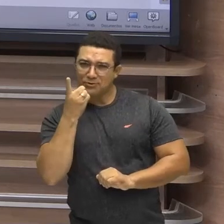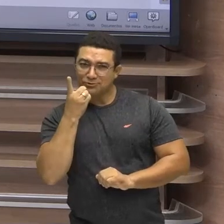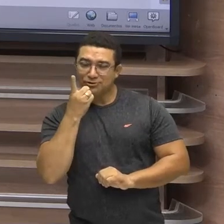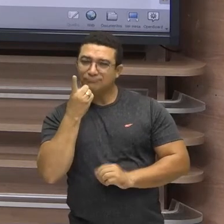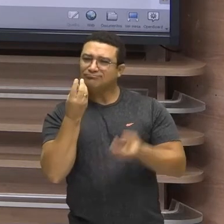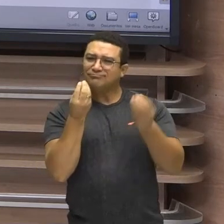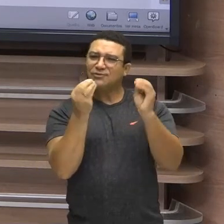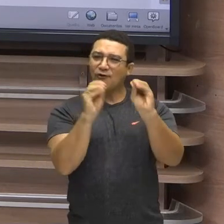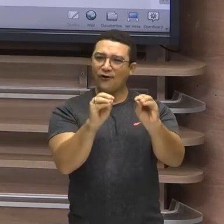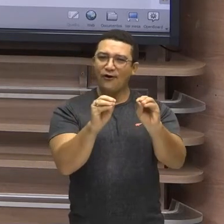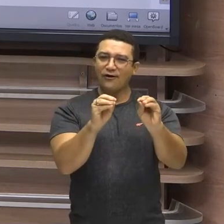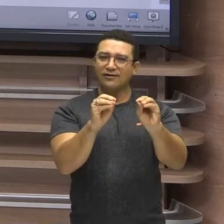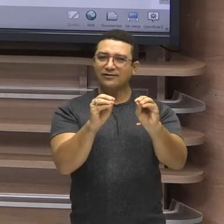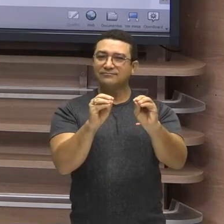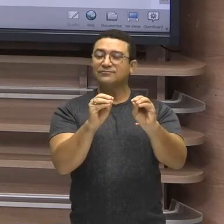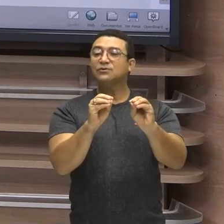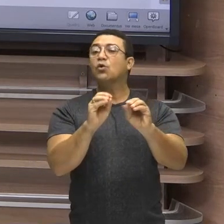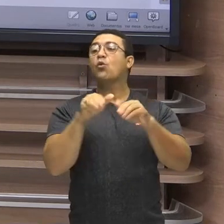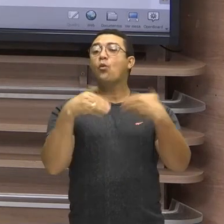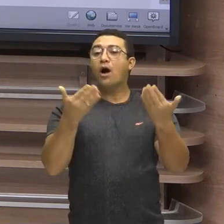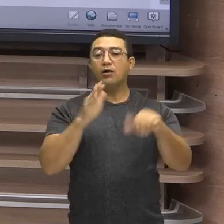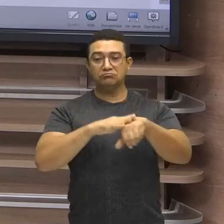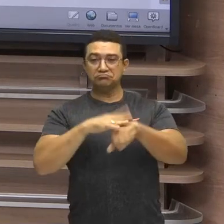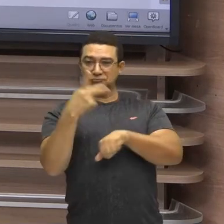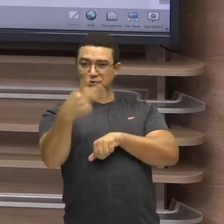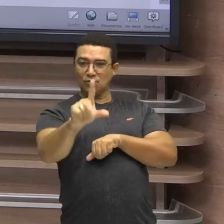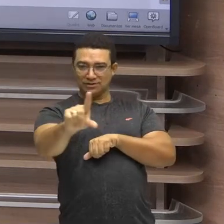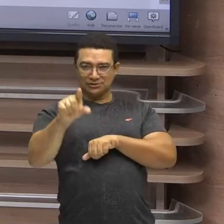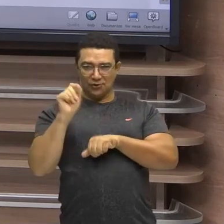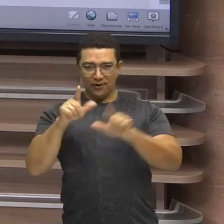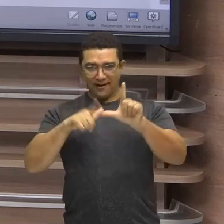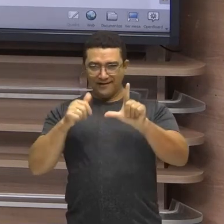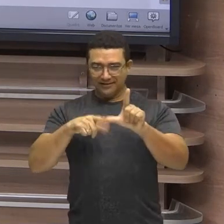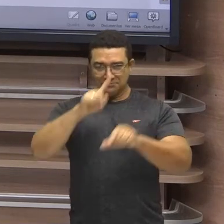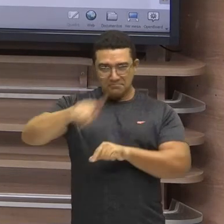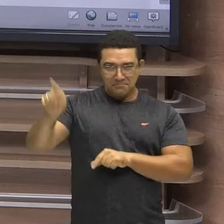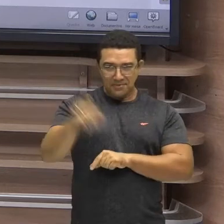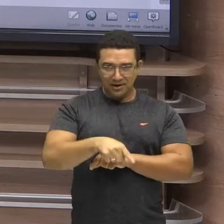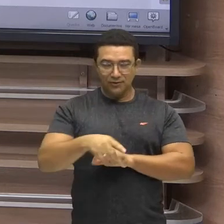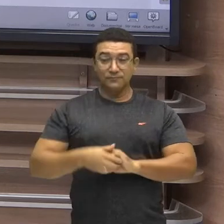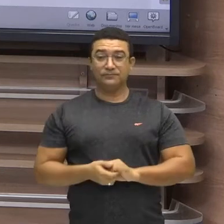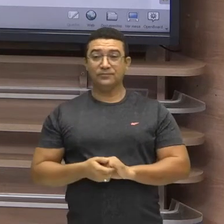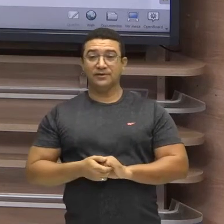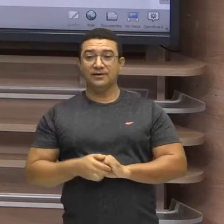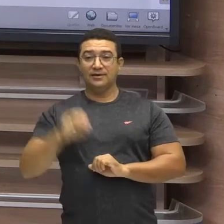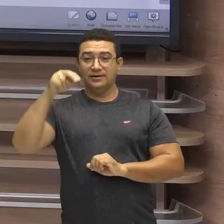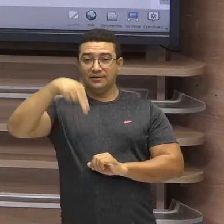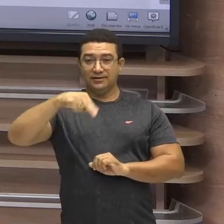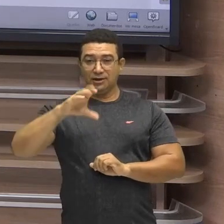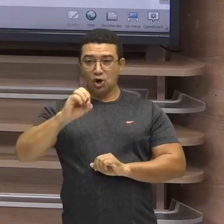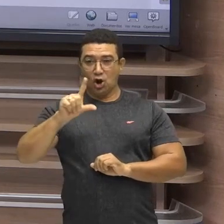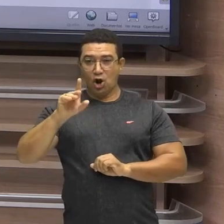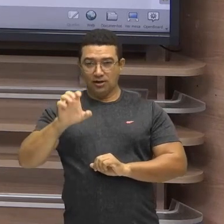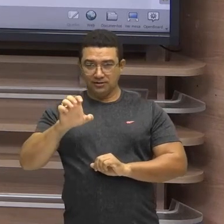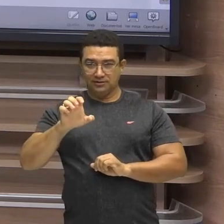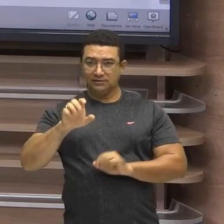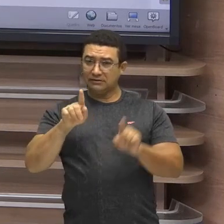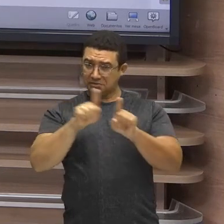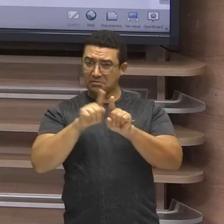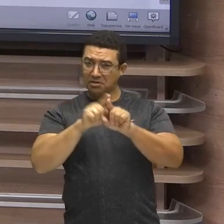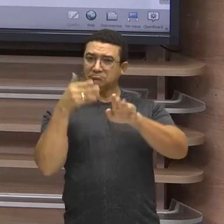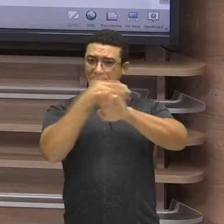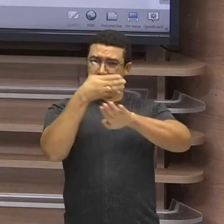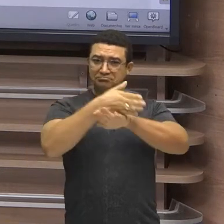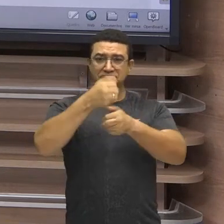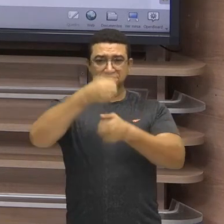aí a alternativa que você marcou também. A Nicole participou dizendo que a questão, a